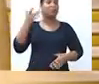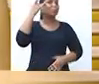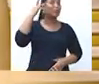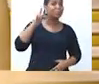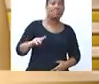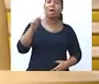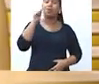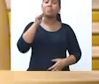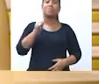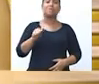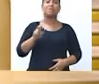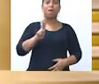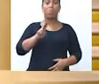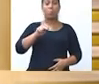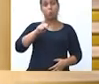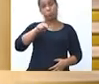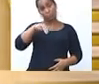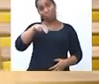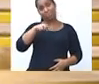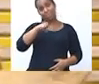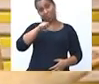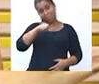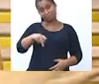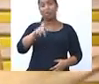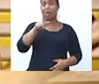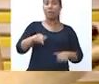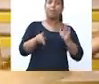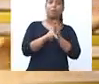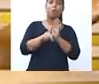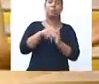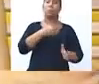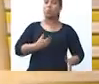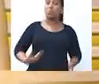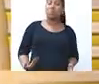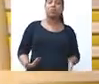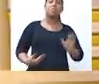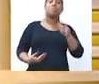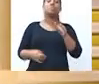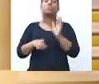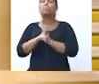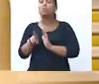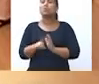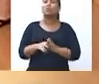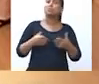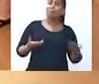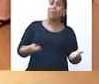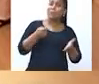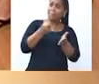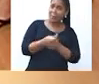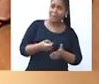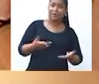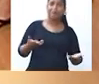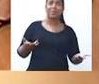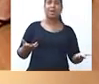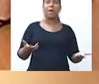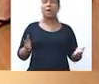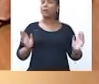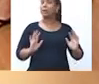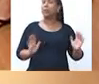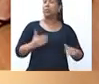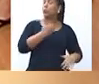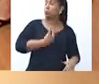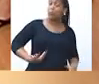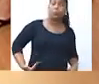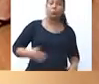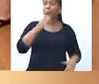que a Unesp é uma universidade pública. Sim, sim. Vocês eles viram pra gente e perguntam quanto paga. É verdade. Que é nosso e que tá aqui, né? Exato. E tá aqui.